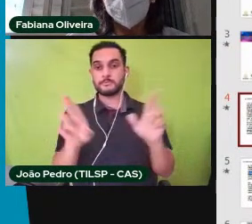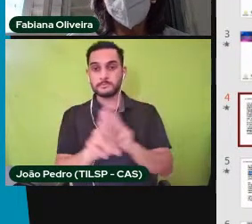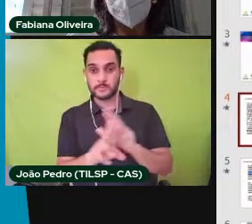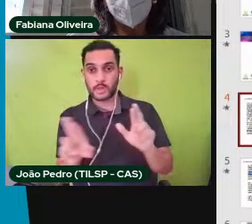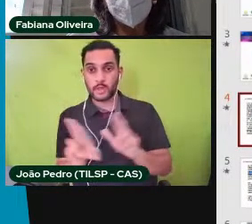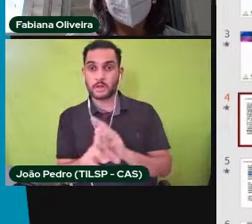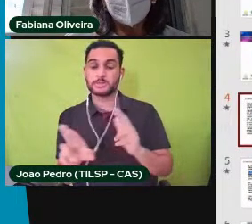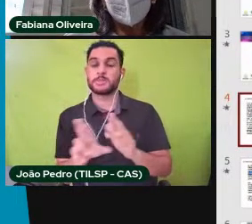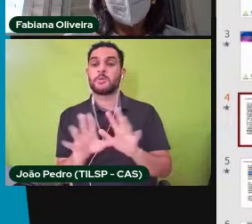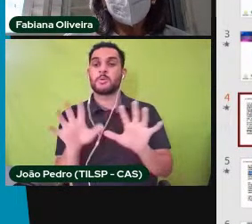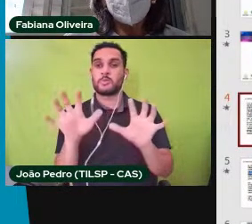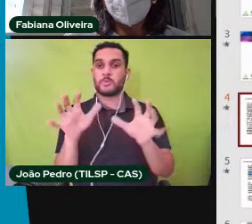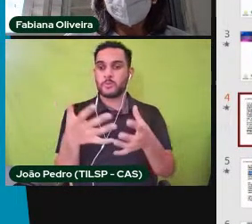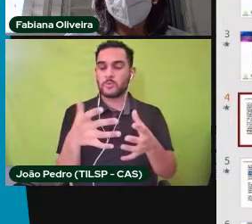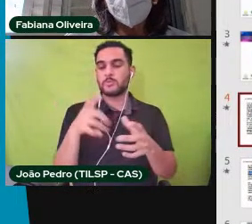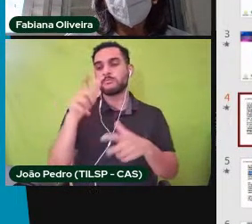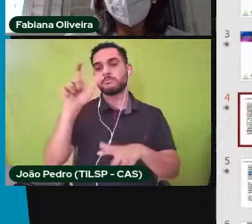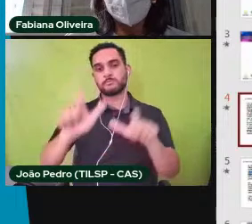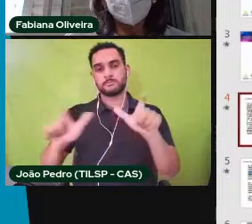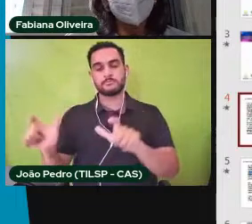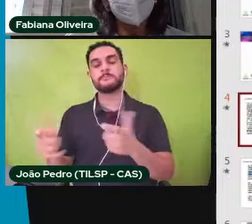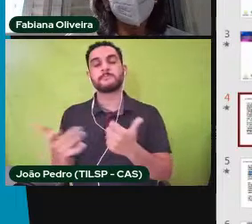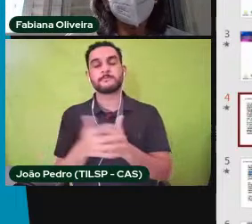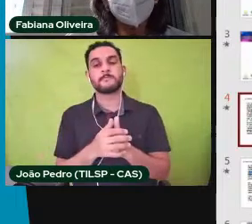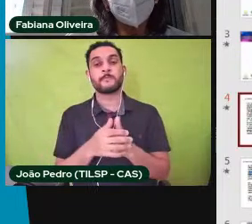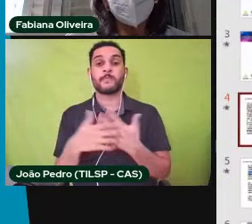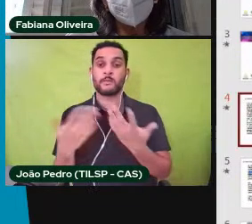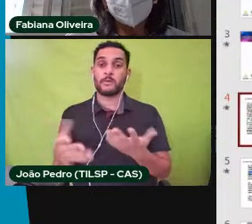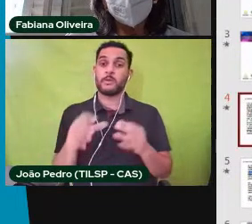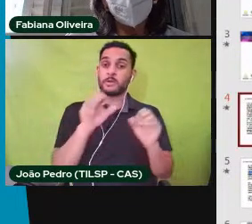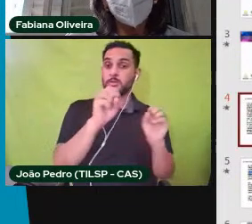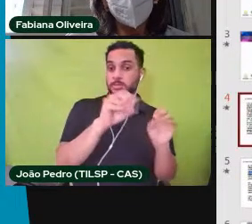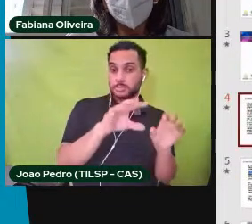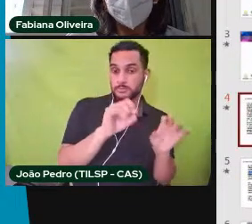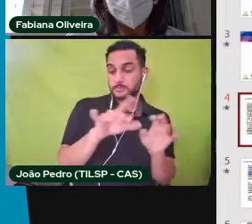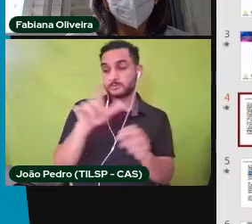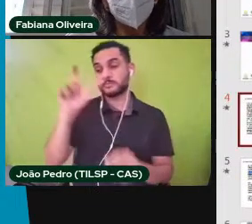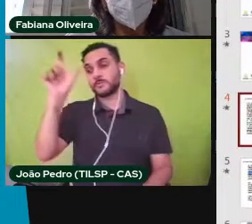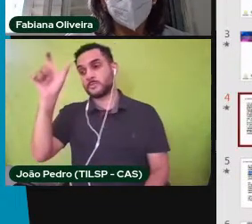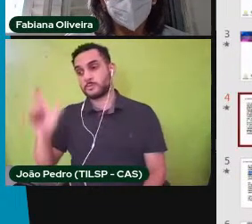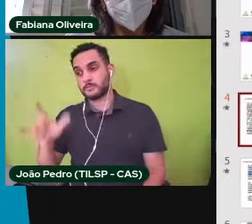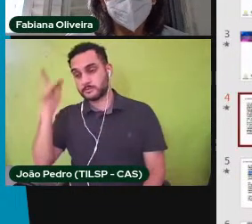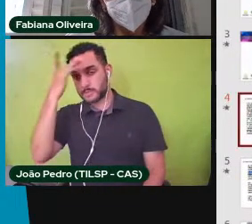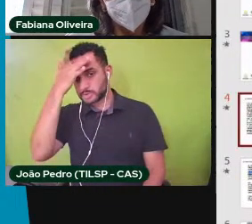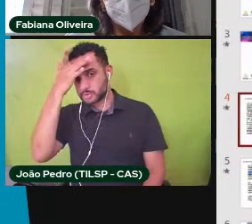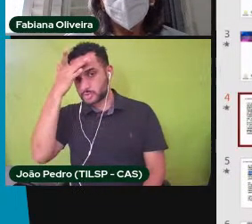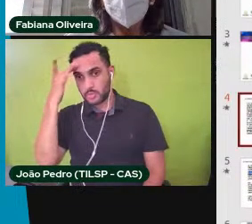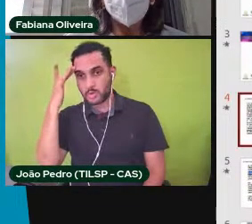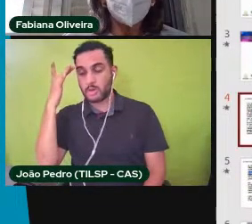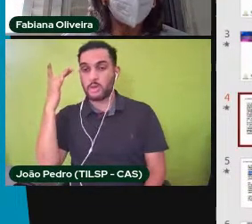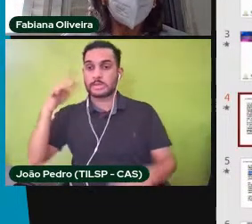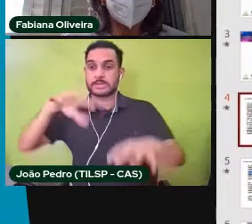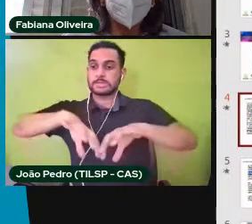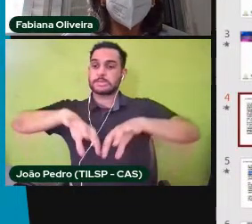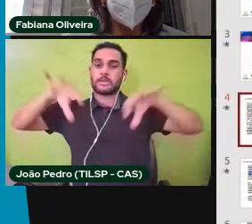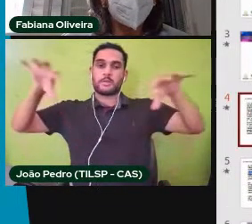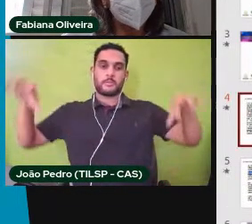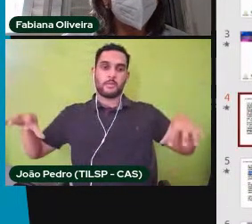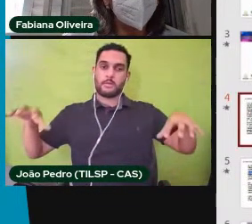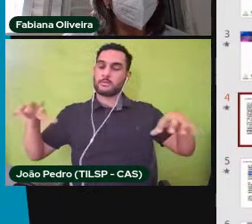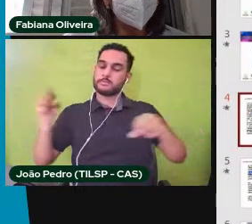nações. Portanto, educação e pessoa não podem ser dissociadas. Não se